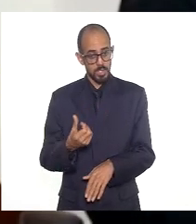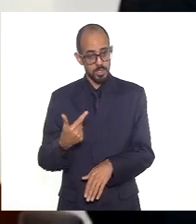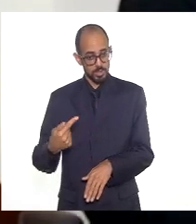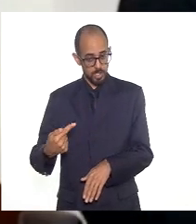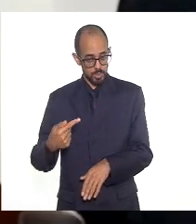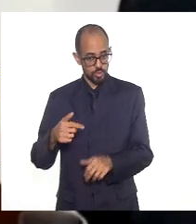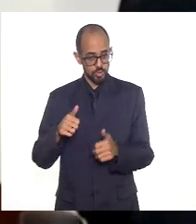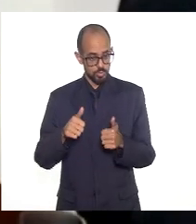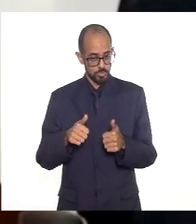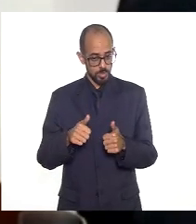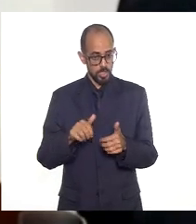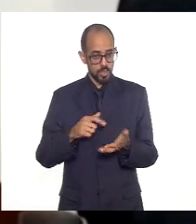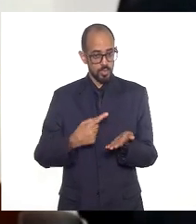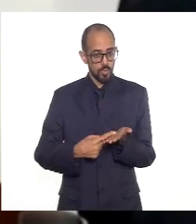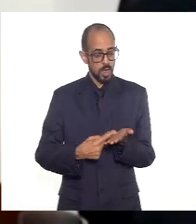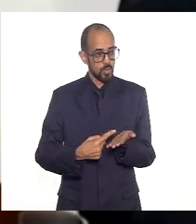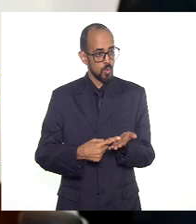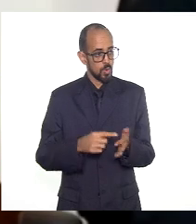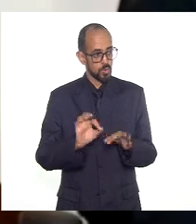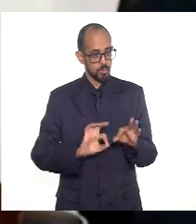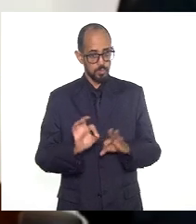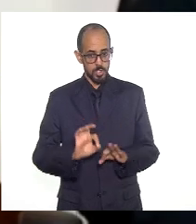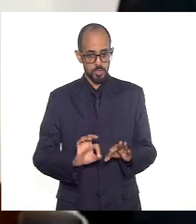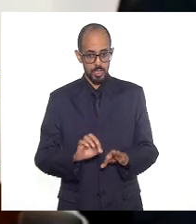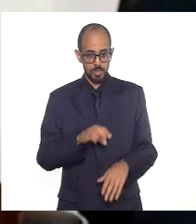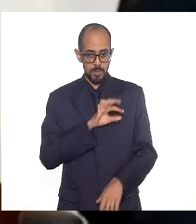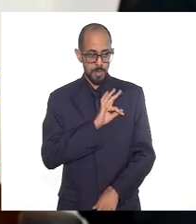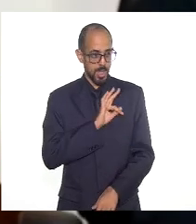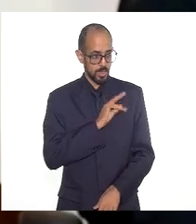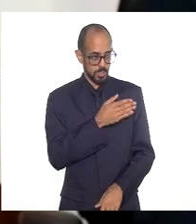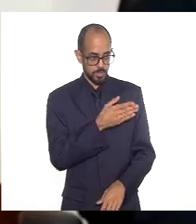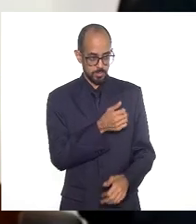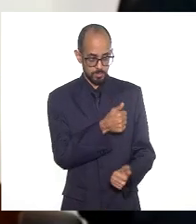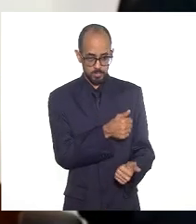um acordo no projeto da Marta. Há sobre a mesa requerimento